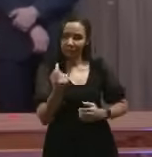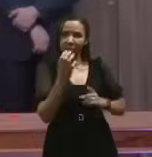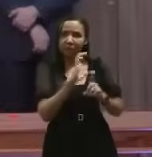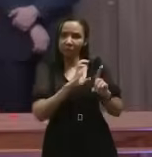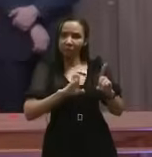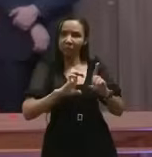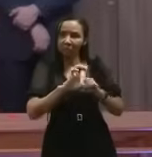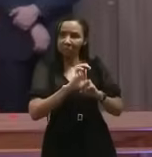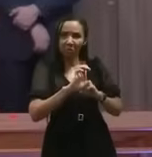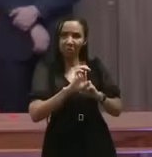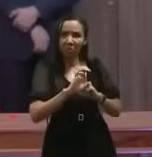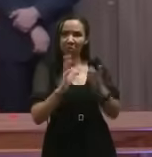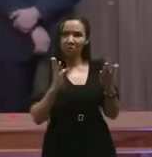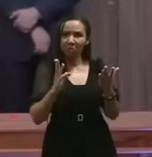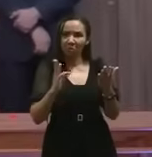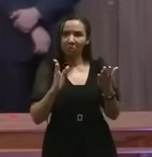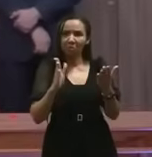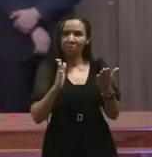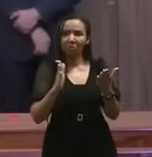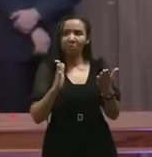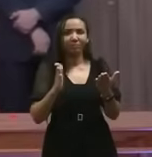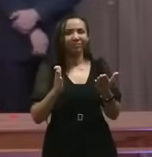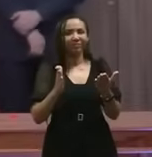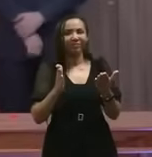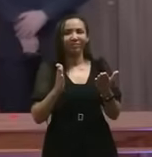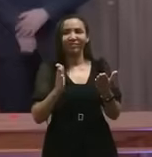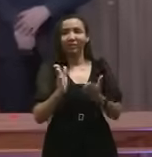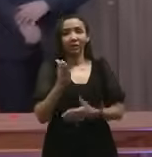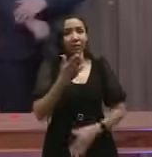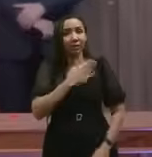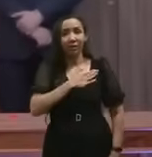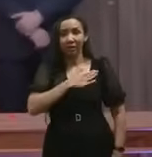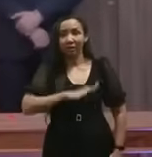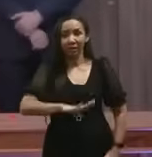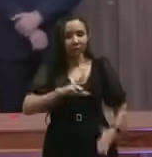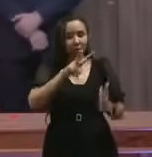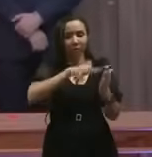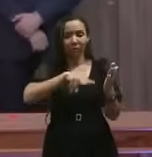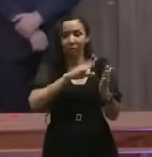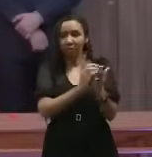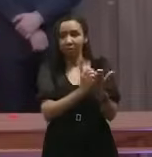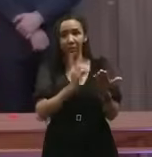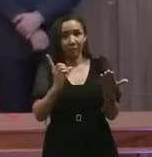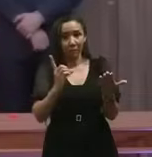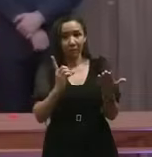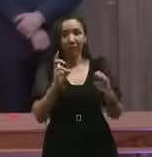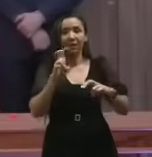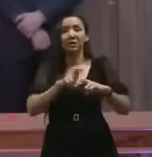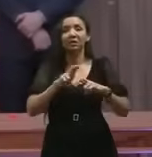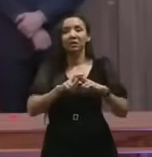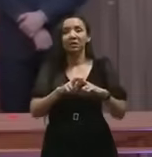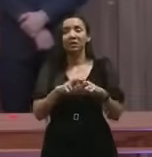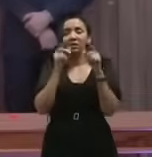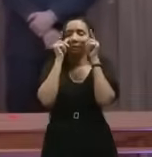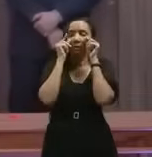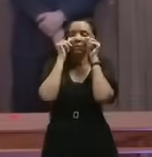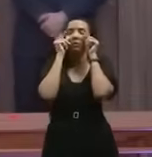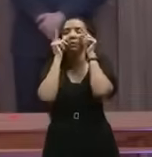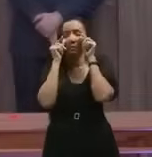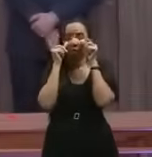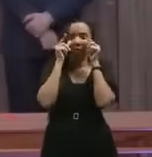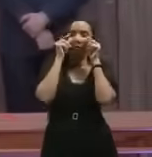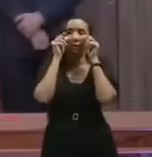ele não fica anotando ele dorme o culto todinho todinho chega Baba